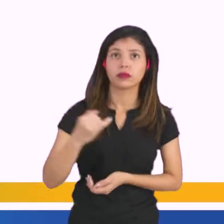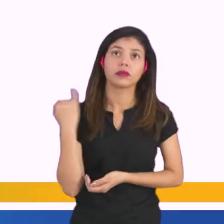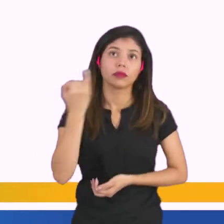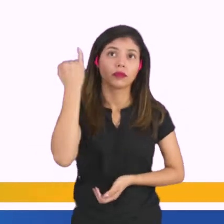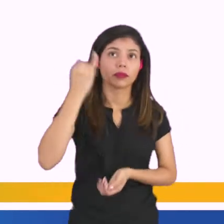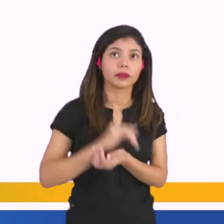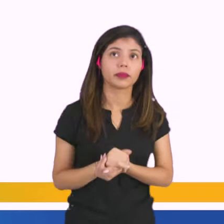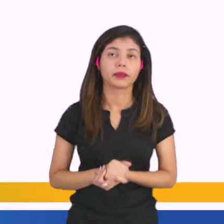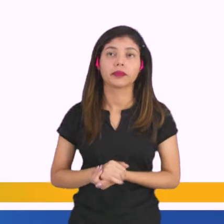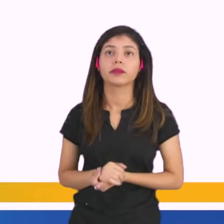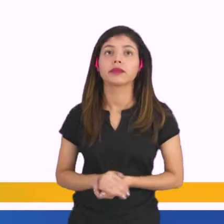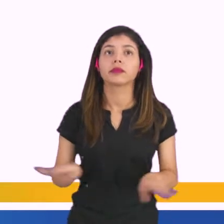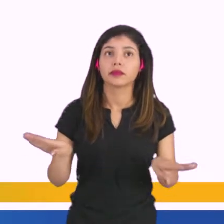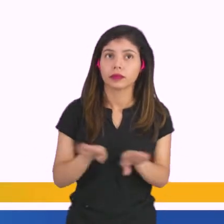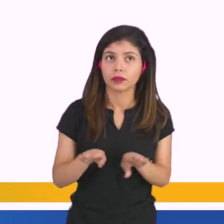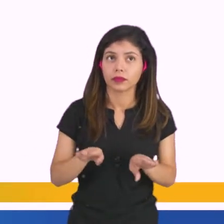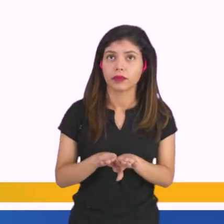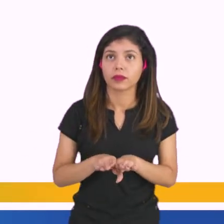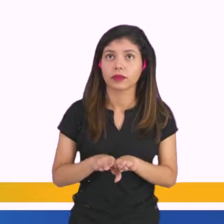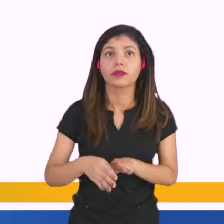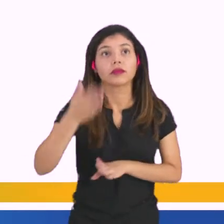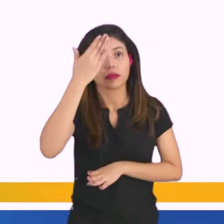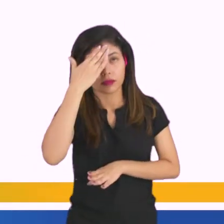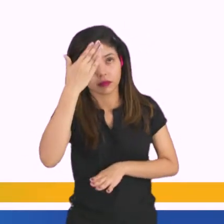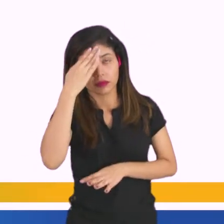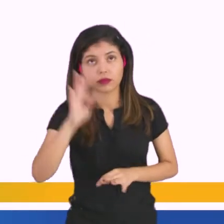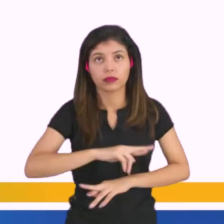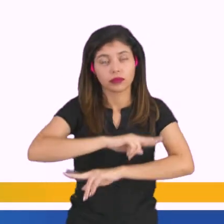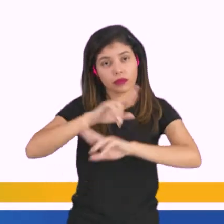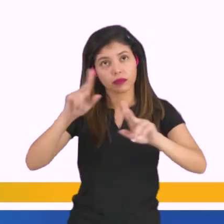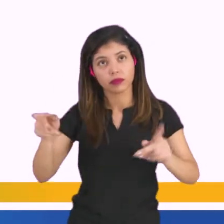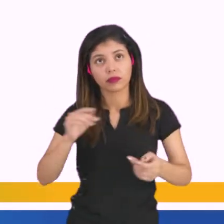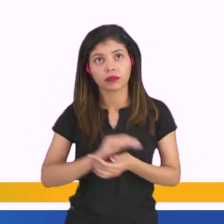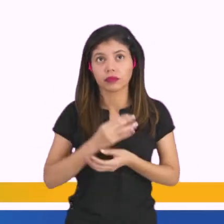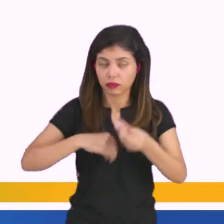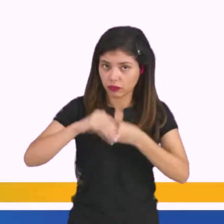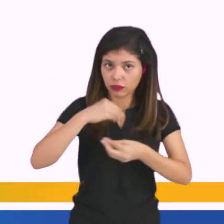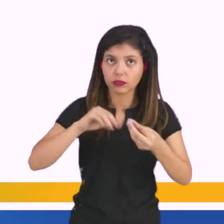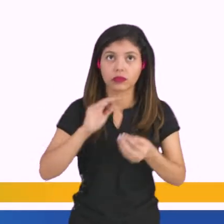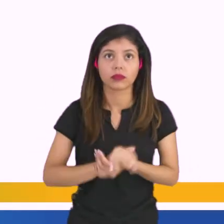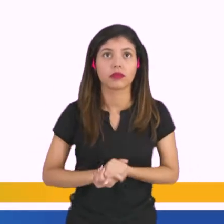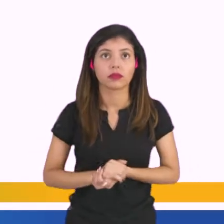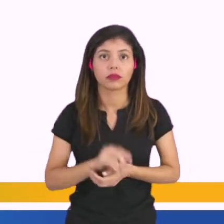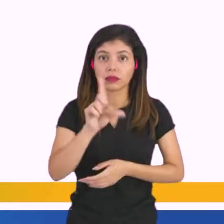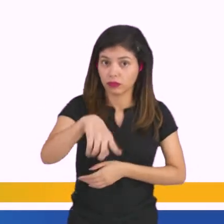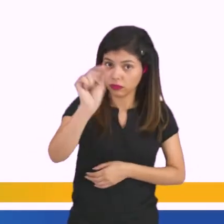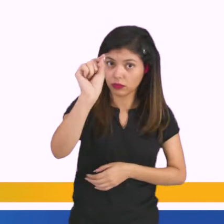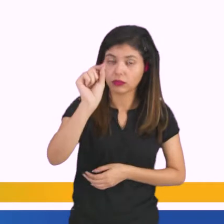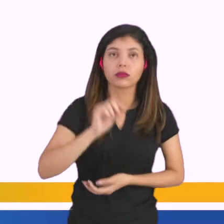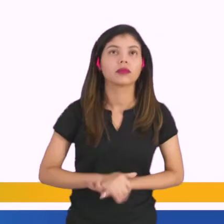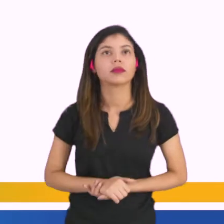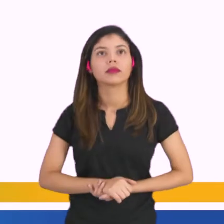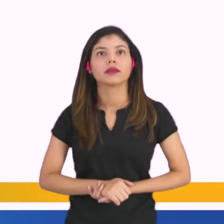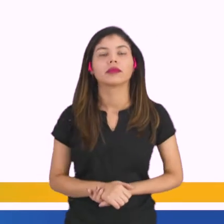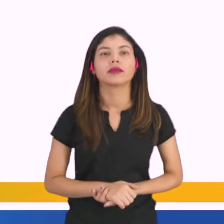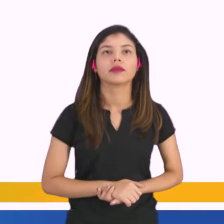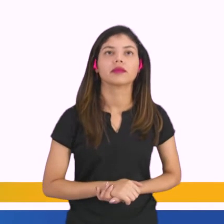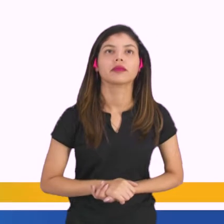esse princípio é essencial para compreender situações que envolvem contagem.